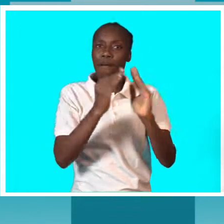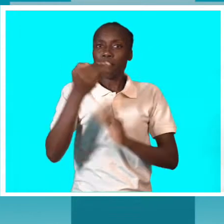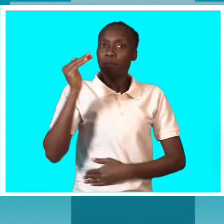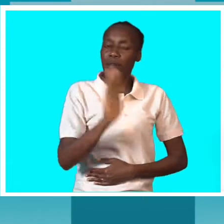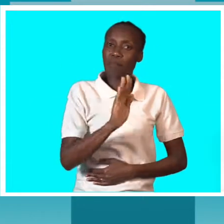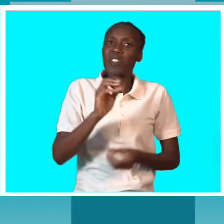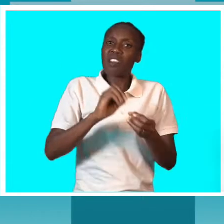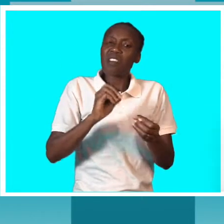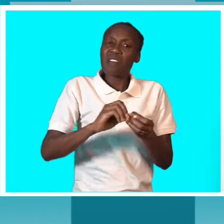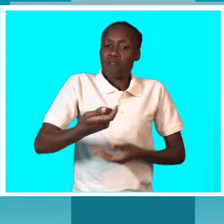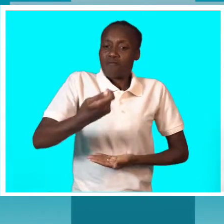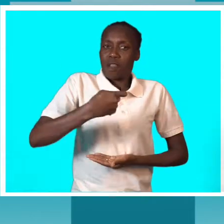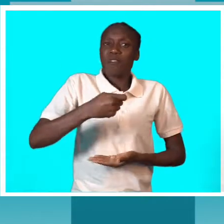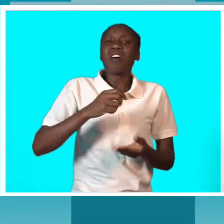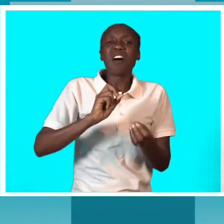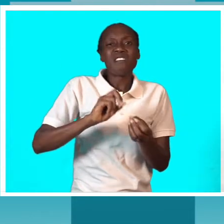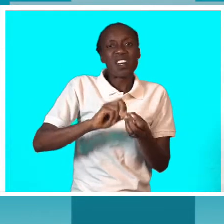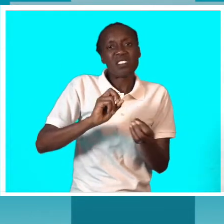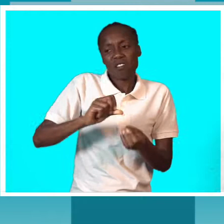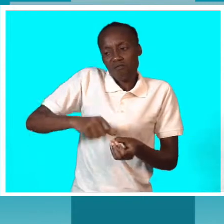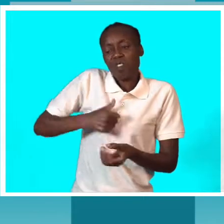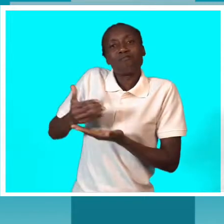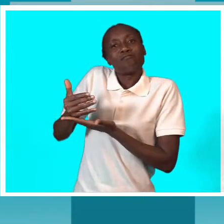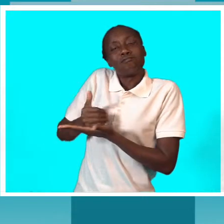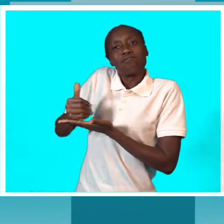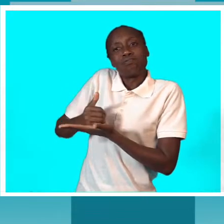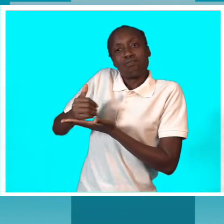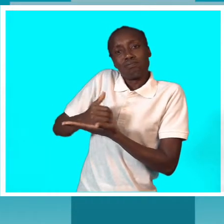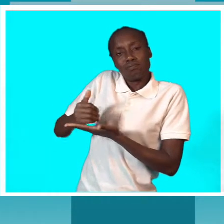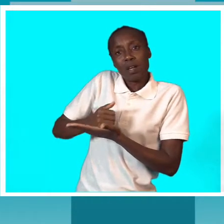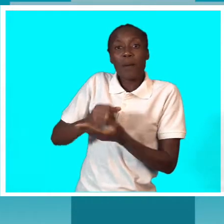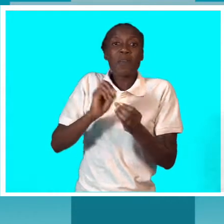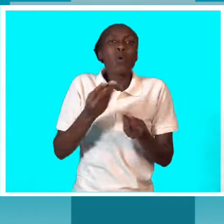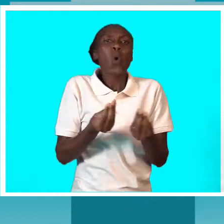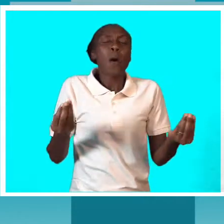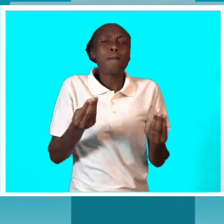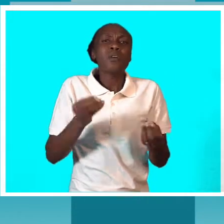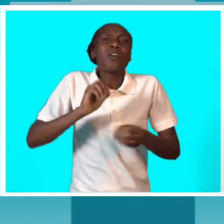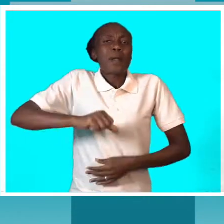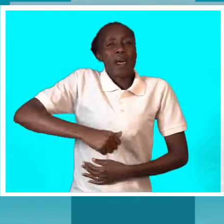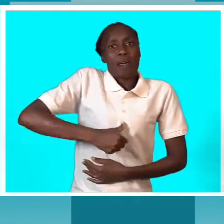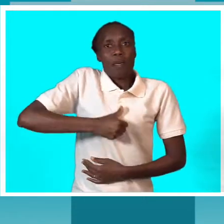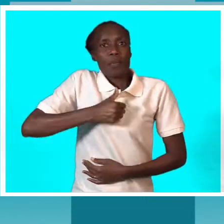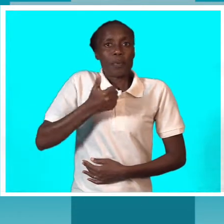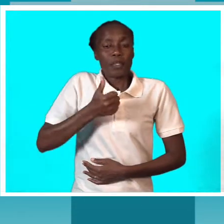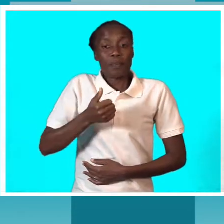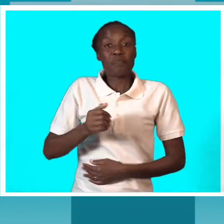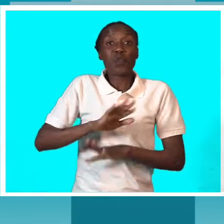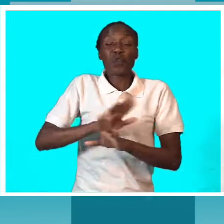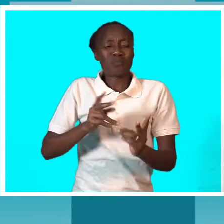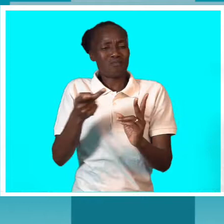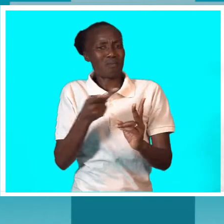se sustentar. Com esta prática, até que ponto pode elevar a autoestima, não só dessas duas senhoras que